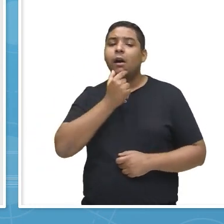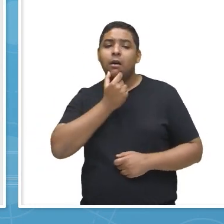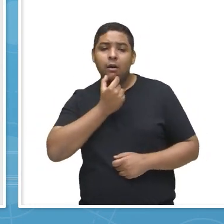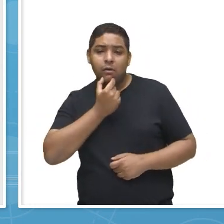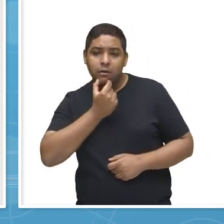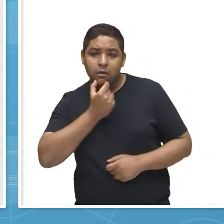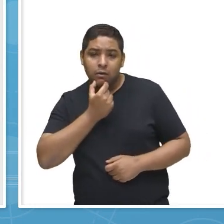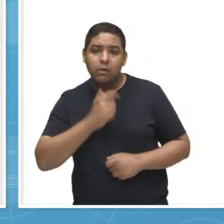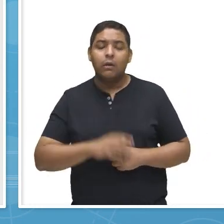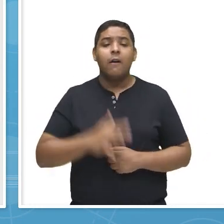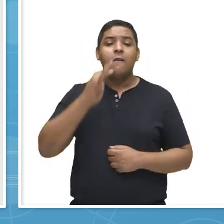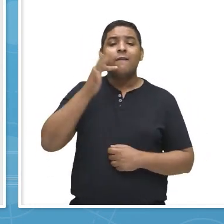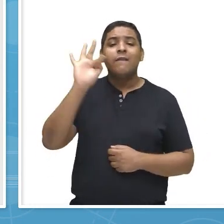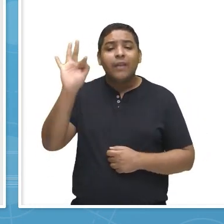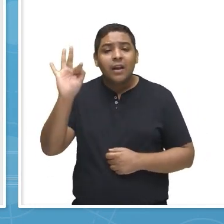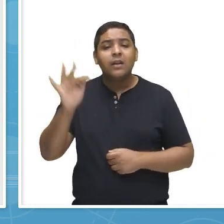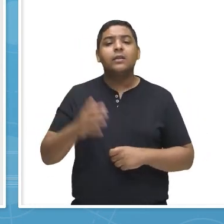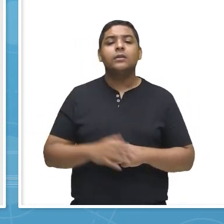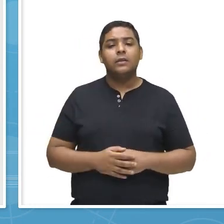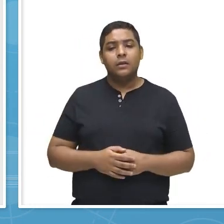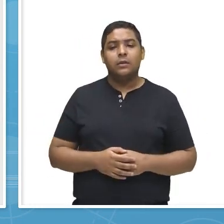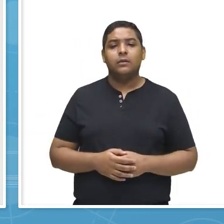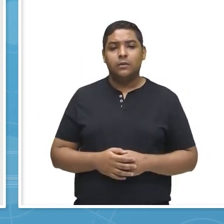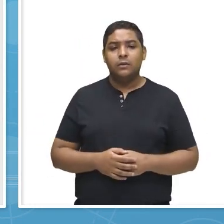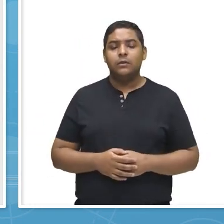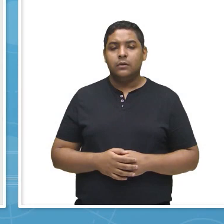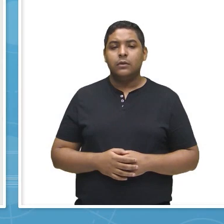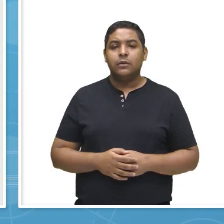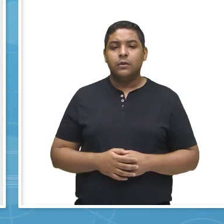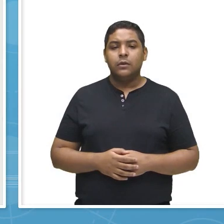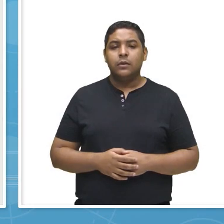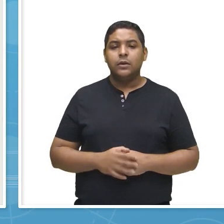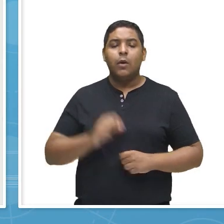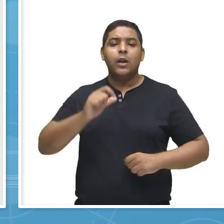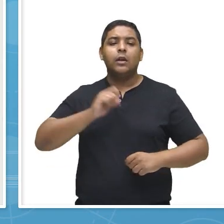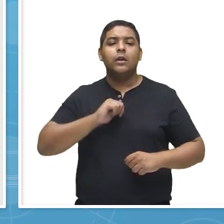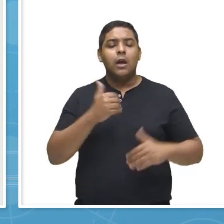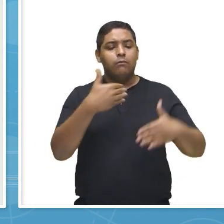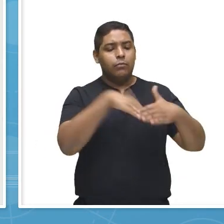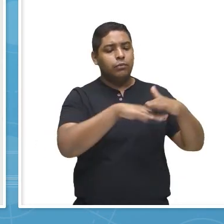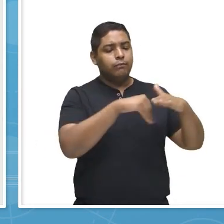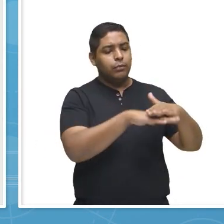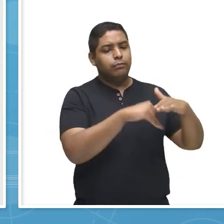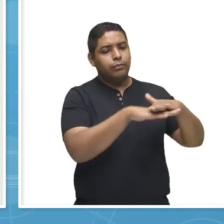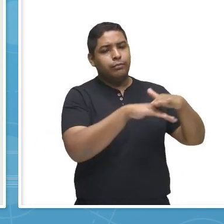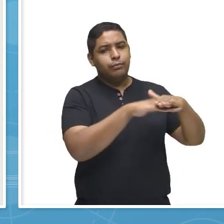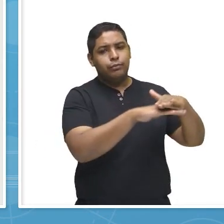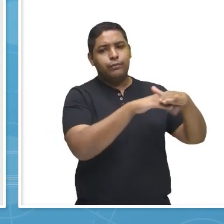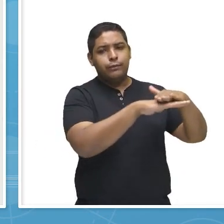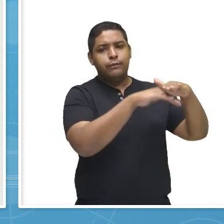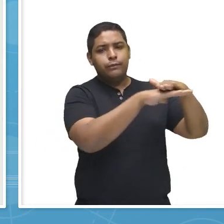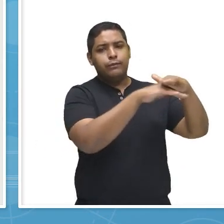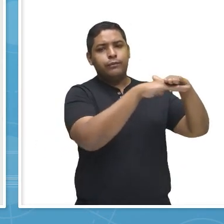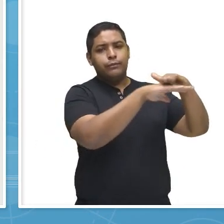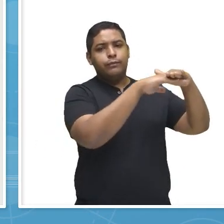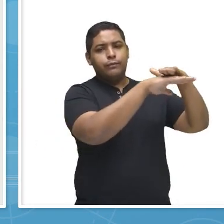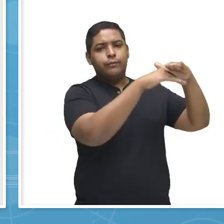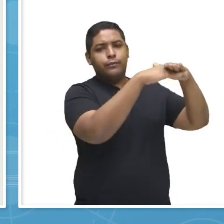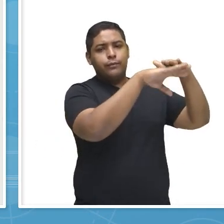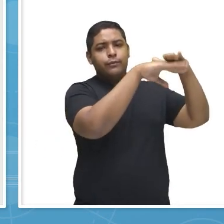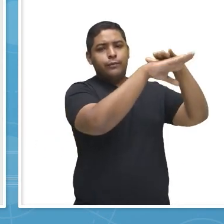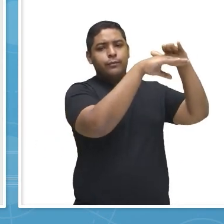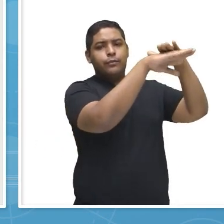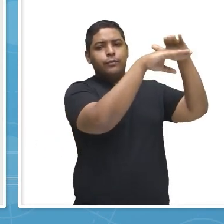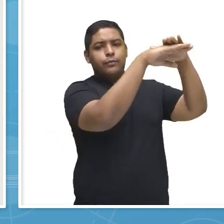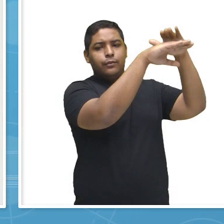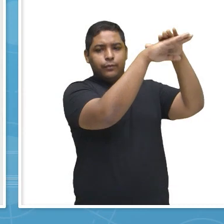Inglaterra, França, o que eles fizeram? Eles passaram a acumular capital, tá? Por meio